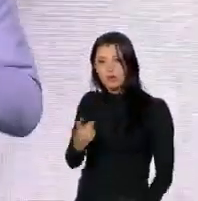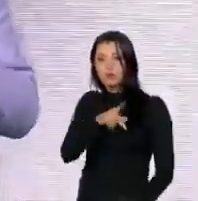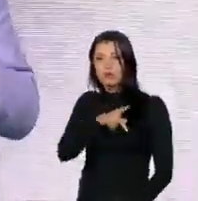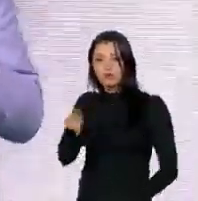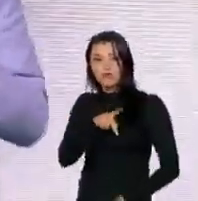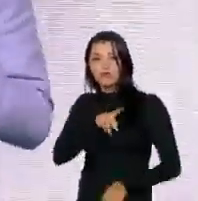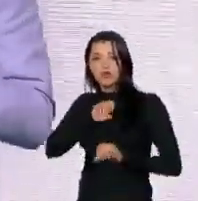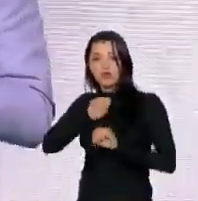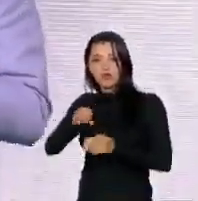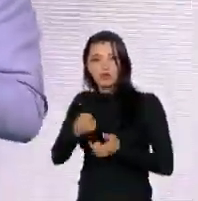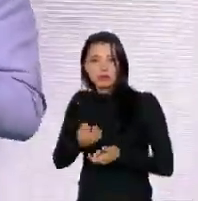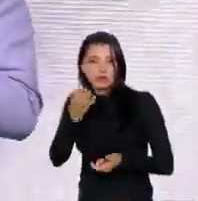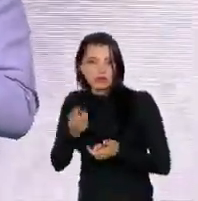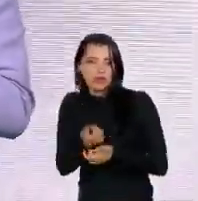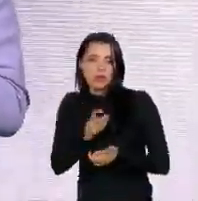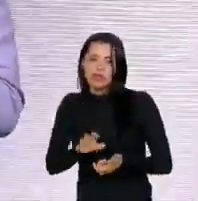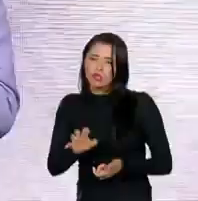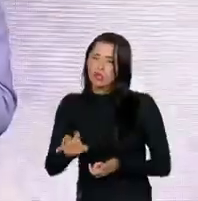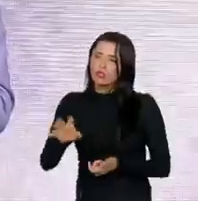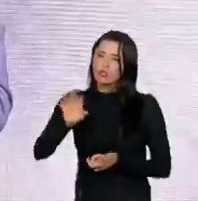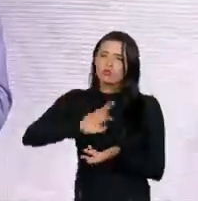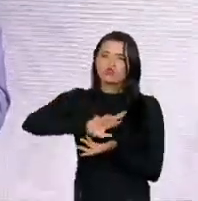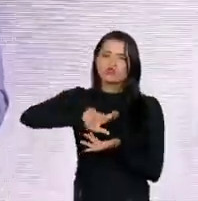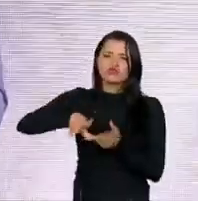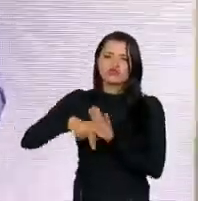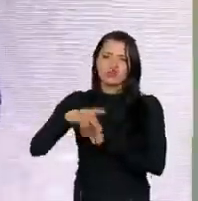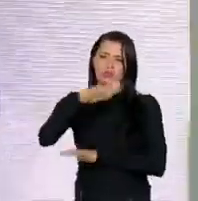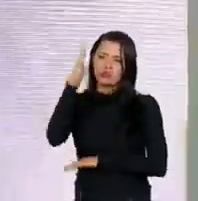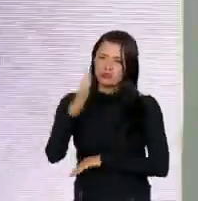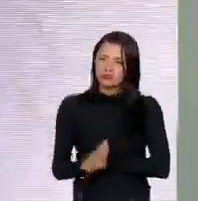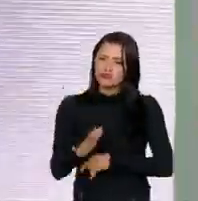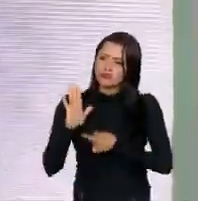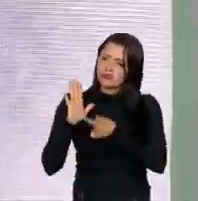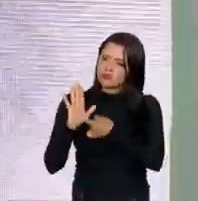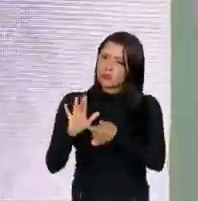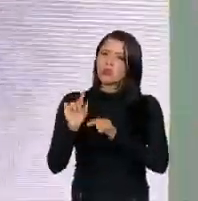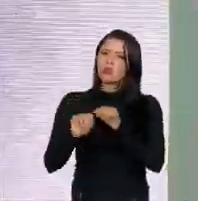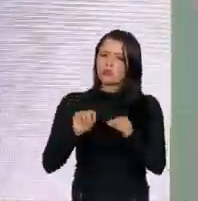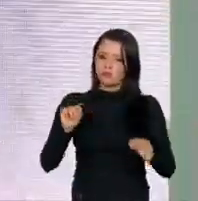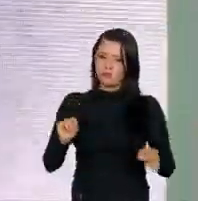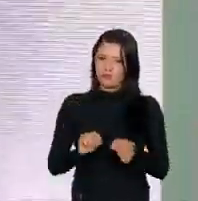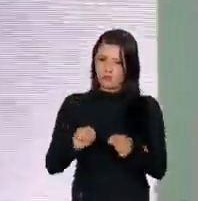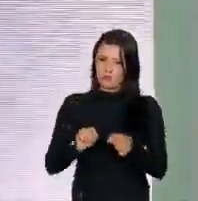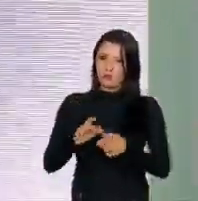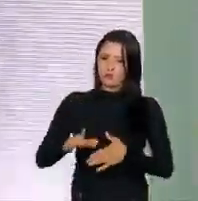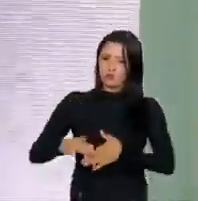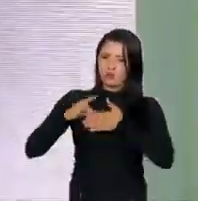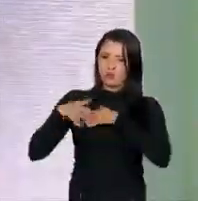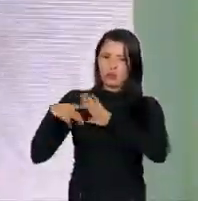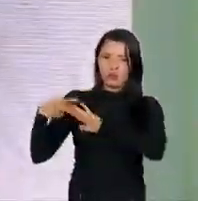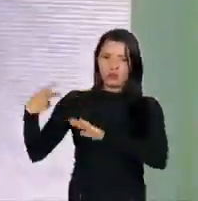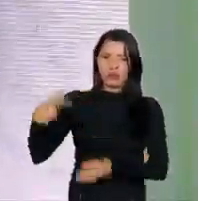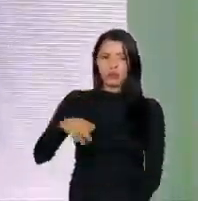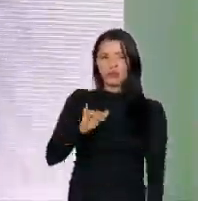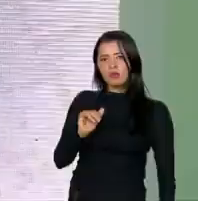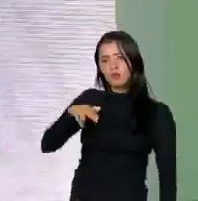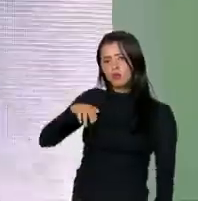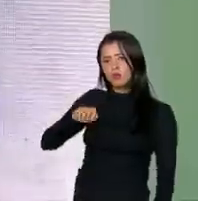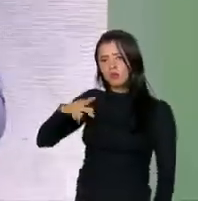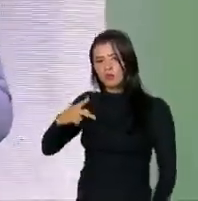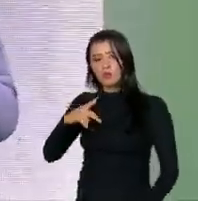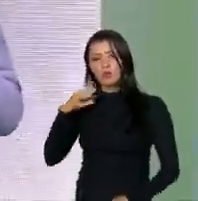alfabetizadores de várias regiões do país, uma amostragem que foi feita, liderada pelo INEP,